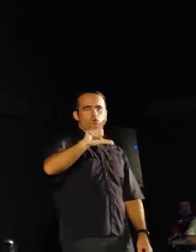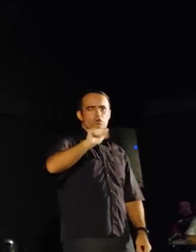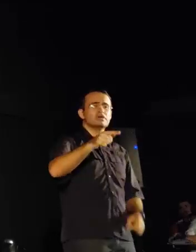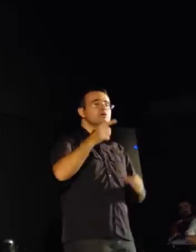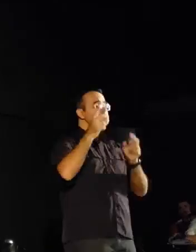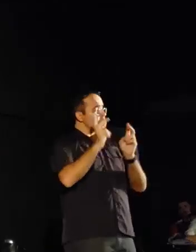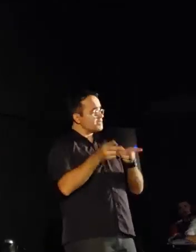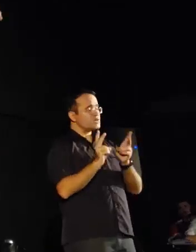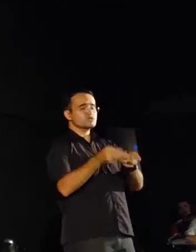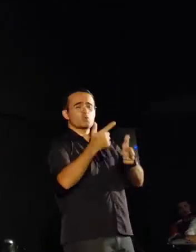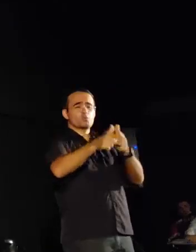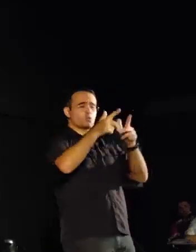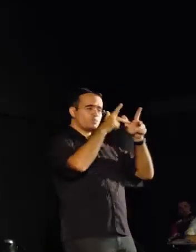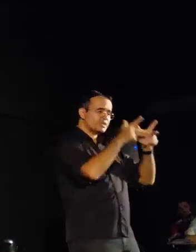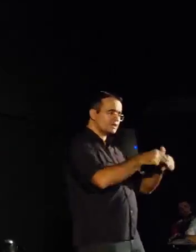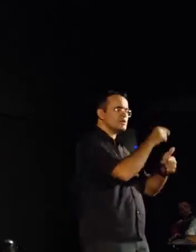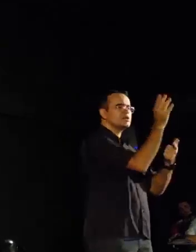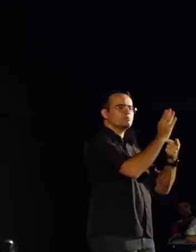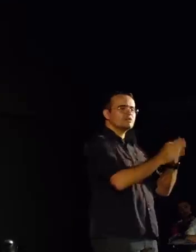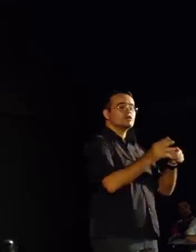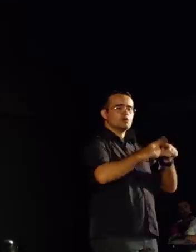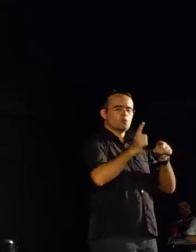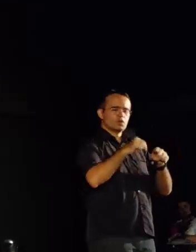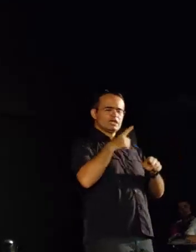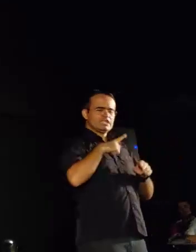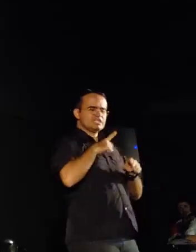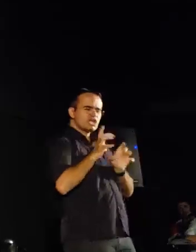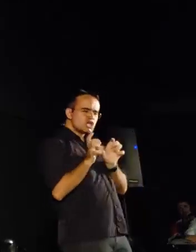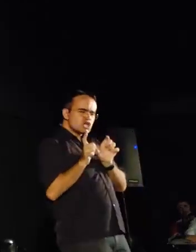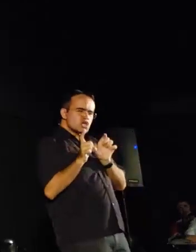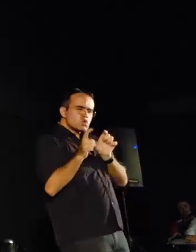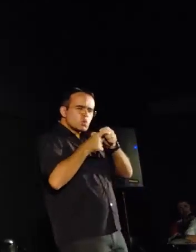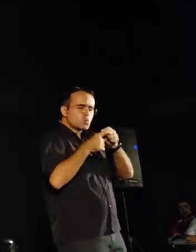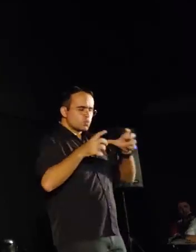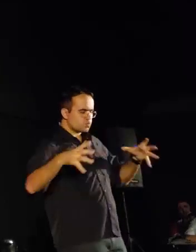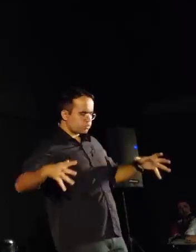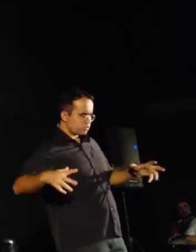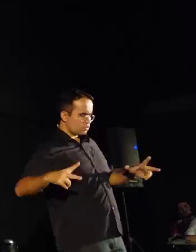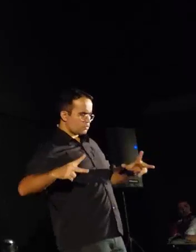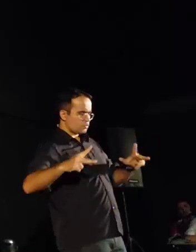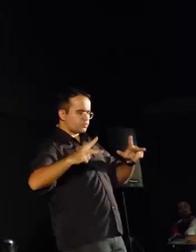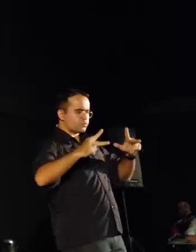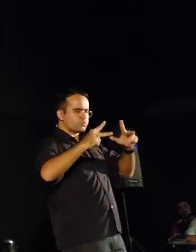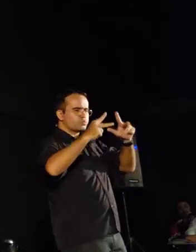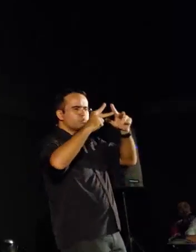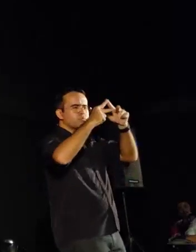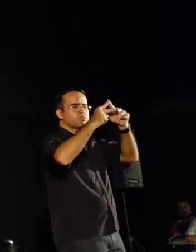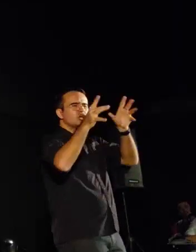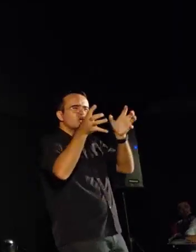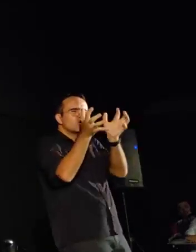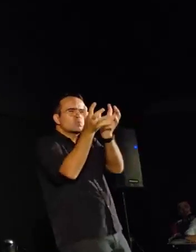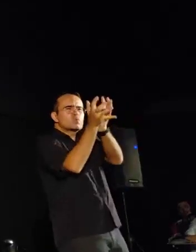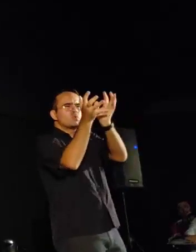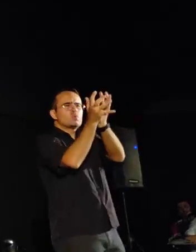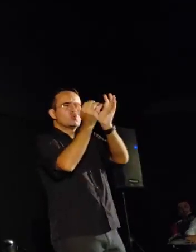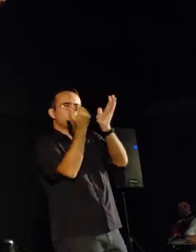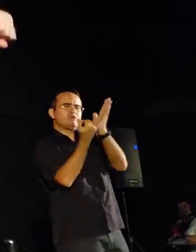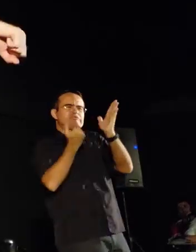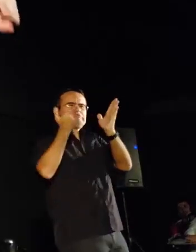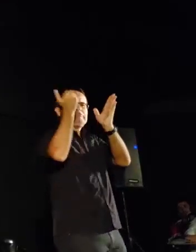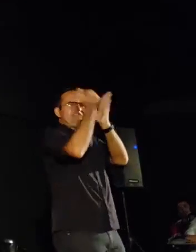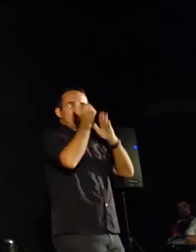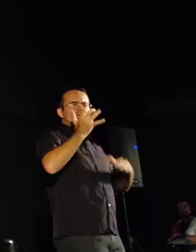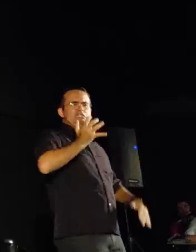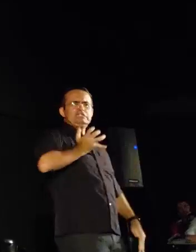Uma classe que se descola do resto, que tem um padrão de renda inacreditavelmente alto e